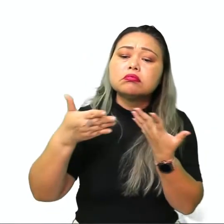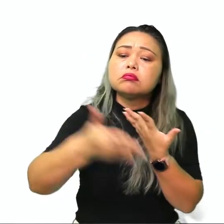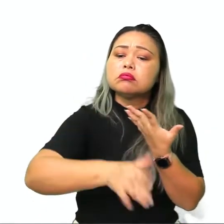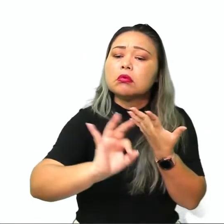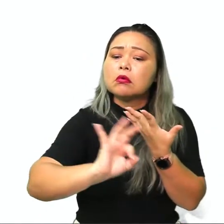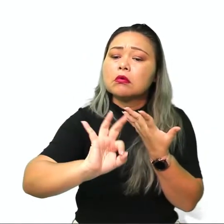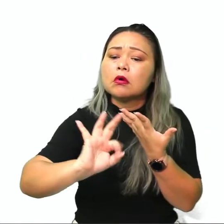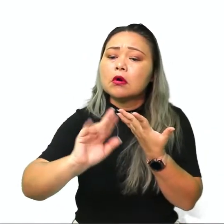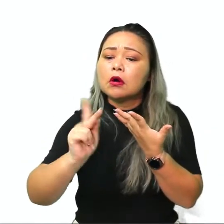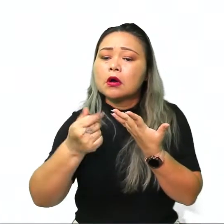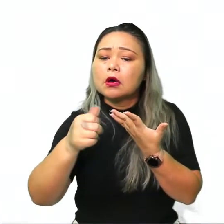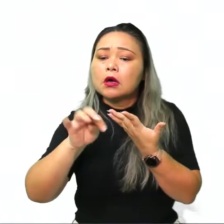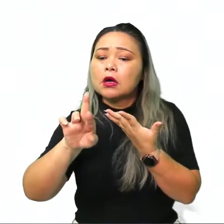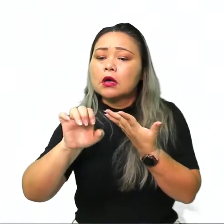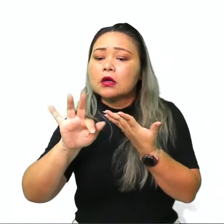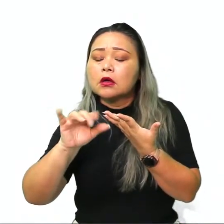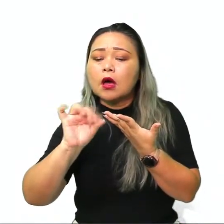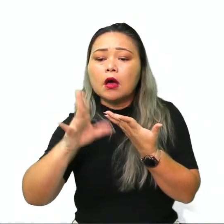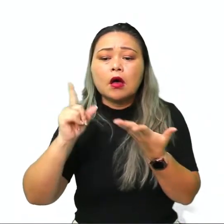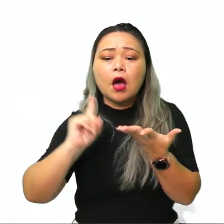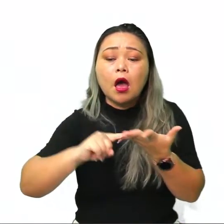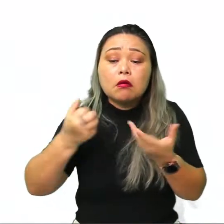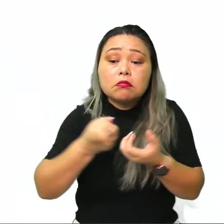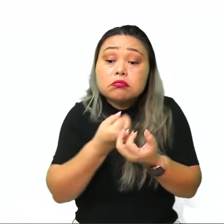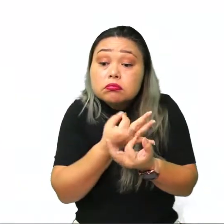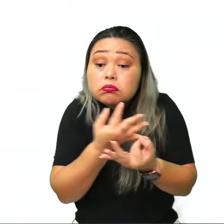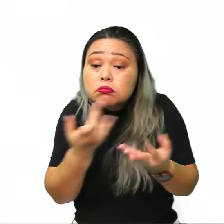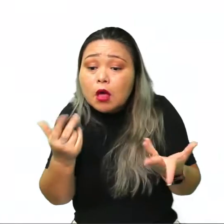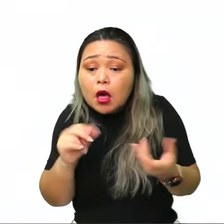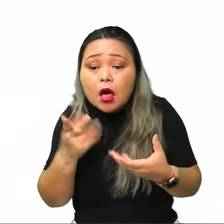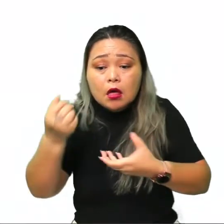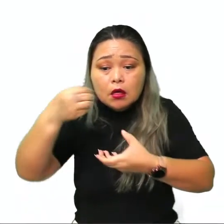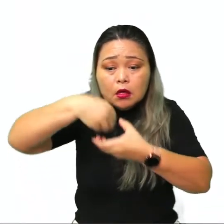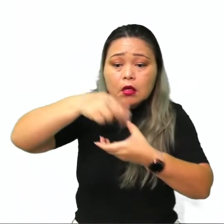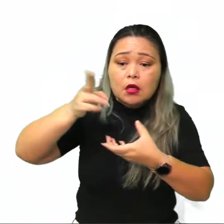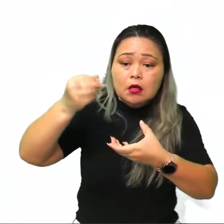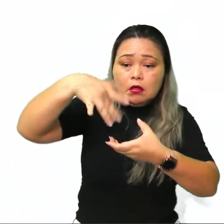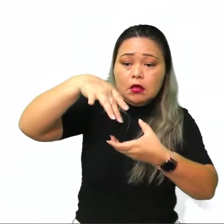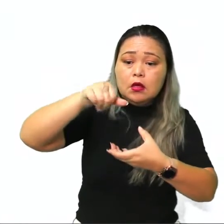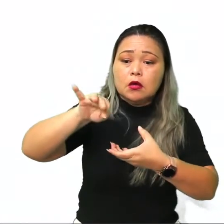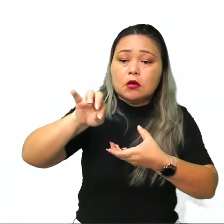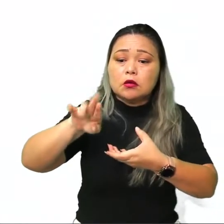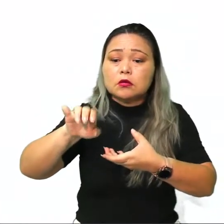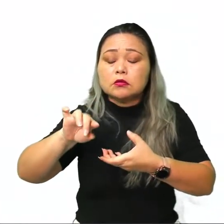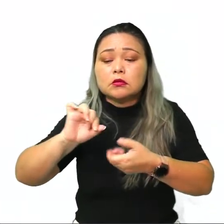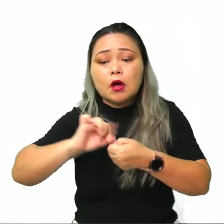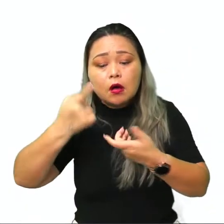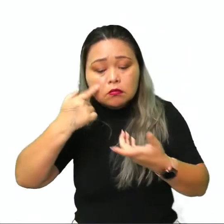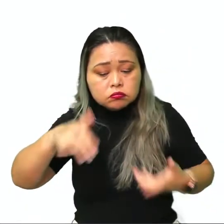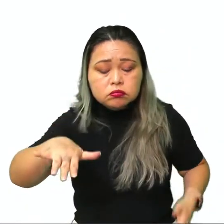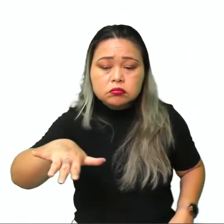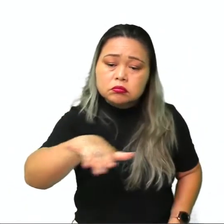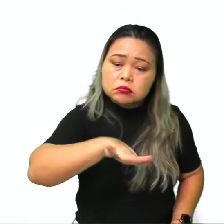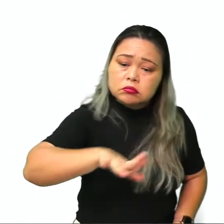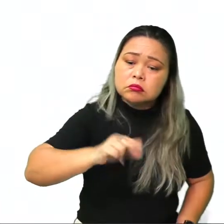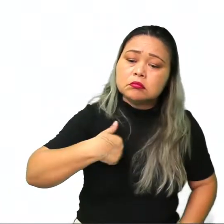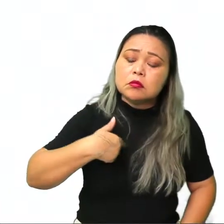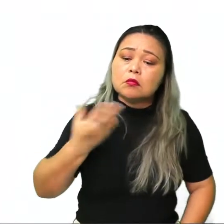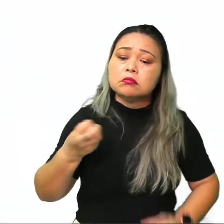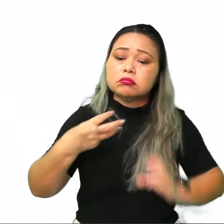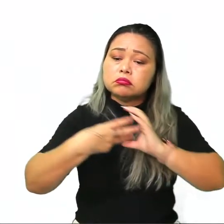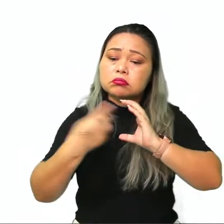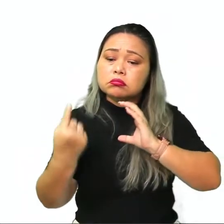via heterotrófica, pela disponibilidade, a riqueza de nutrientes presente ali naquele ambiente. E aí, aqueles organismos